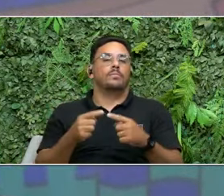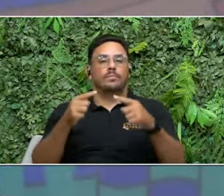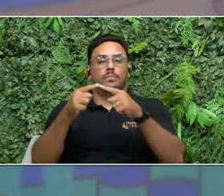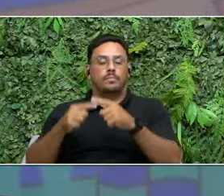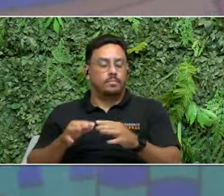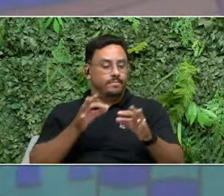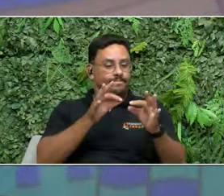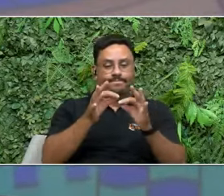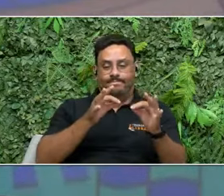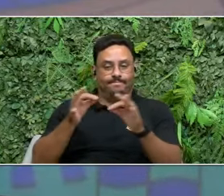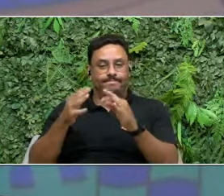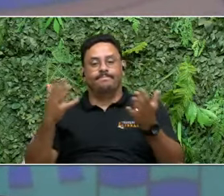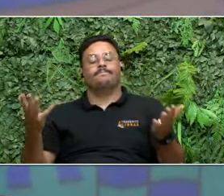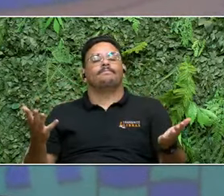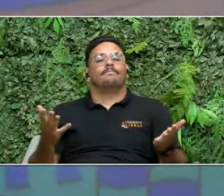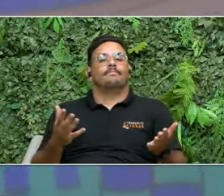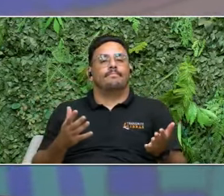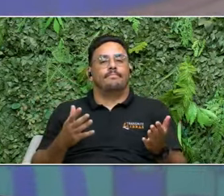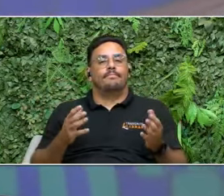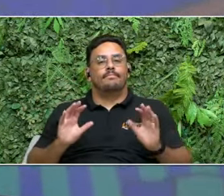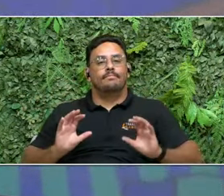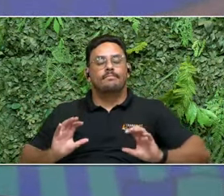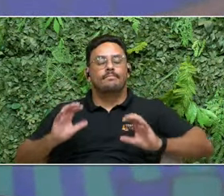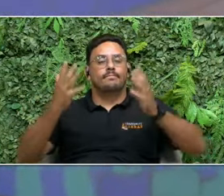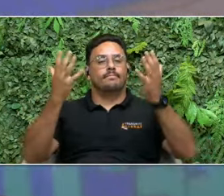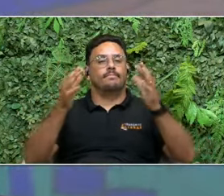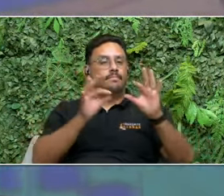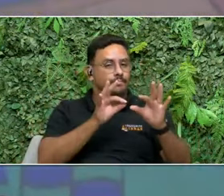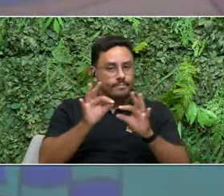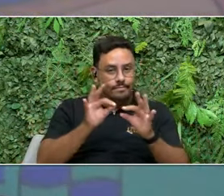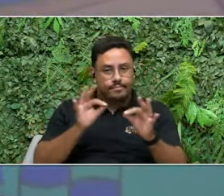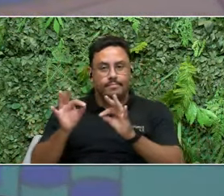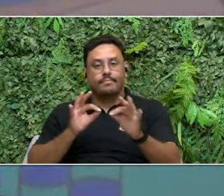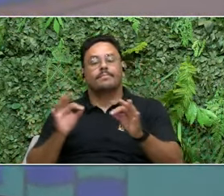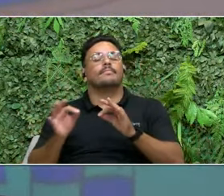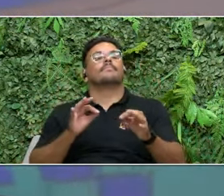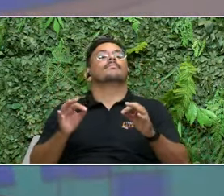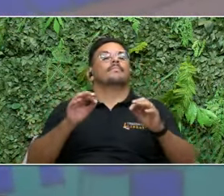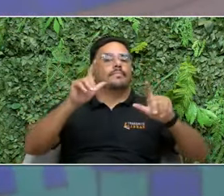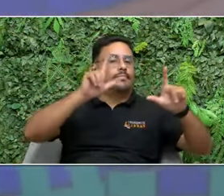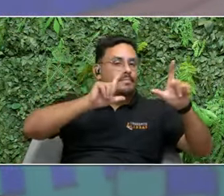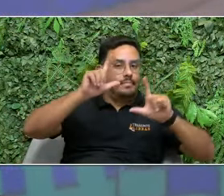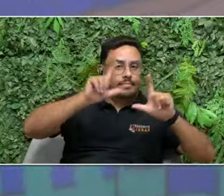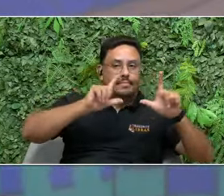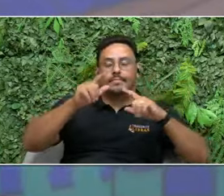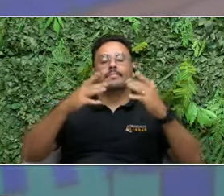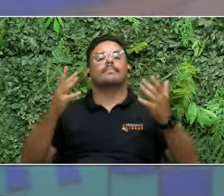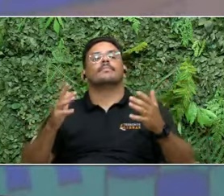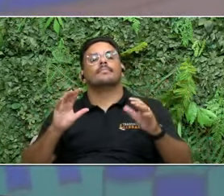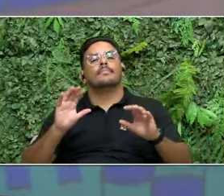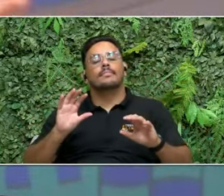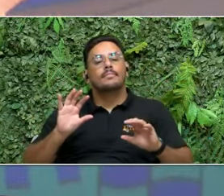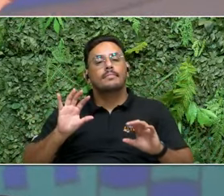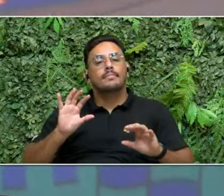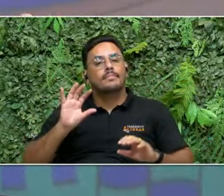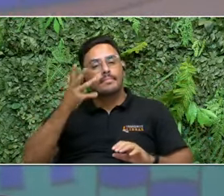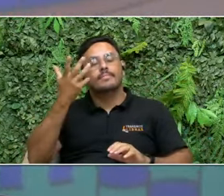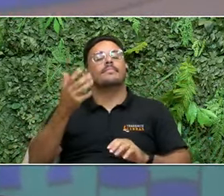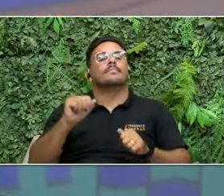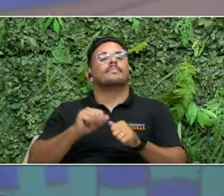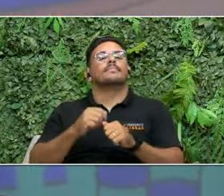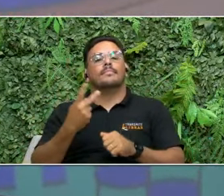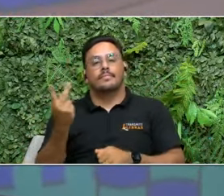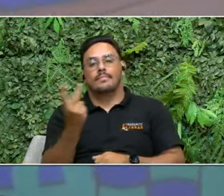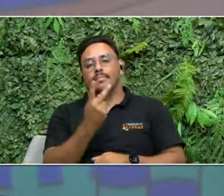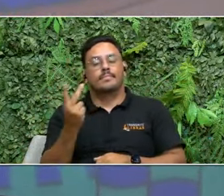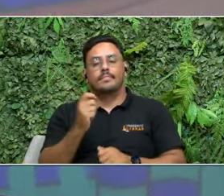planejamento do espetáculo planejamento né das transmissões resolveram fazer as duas entrevistas